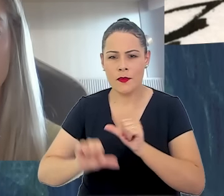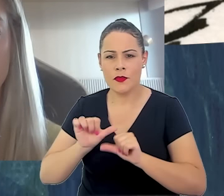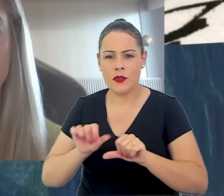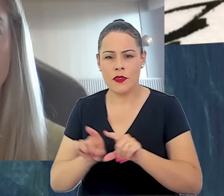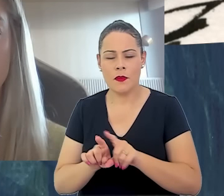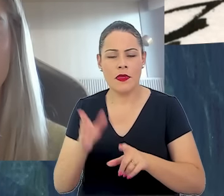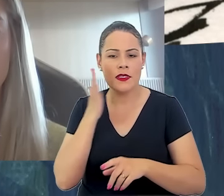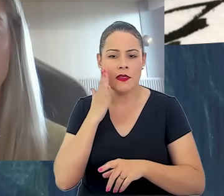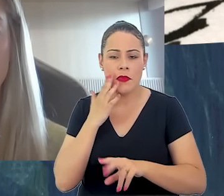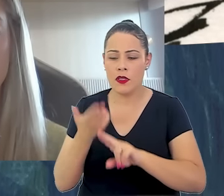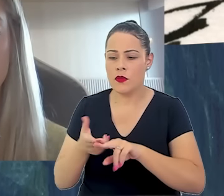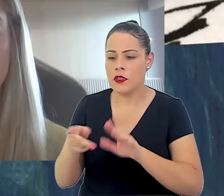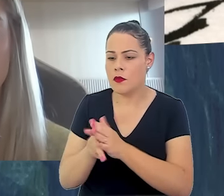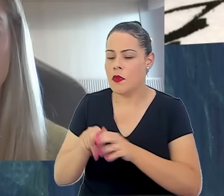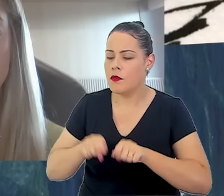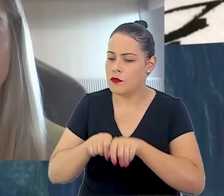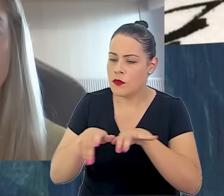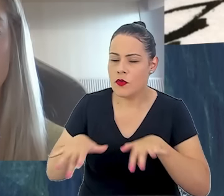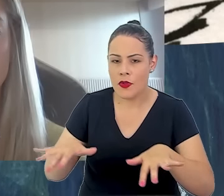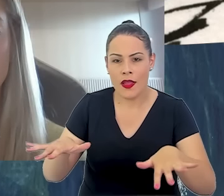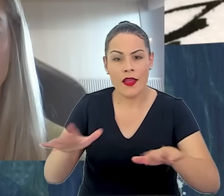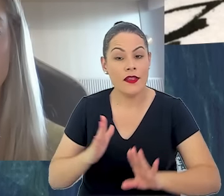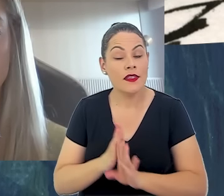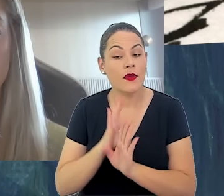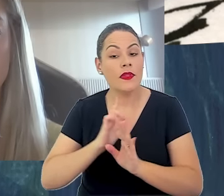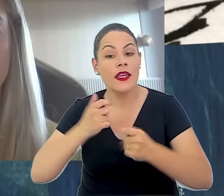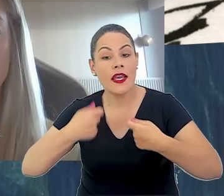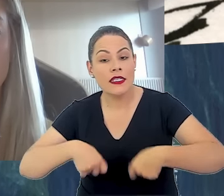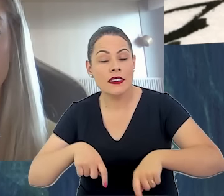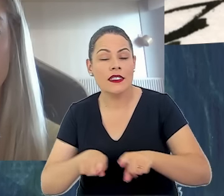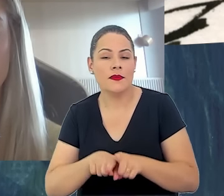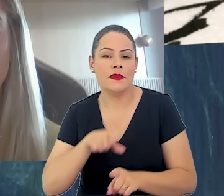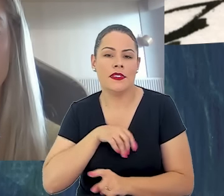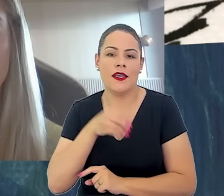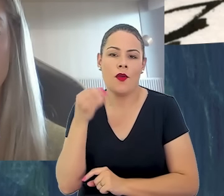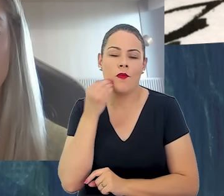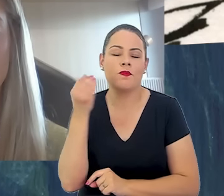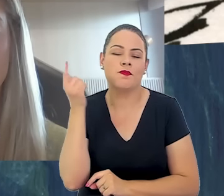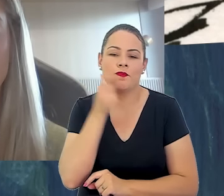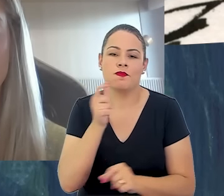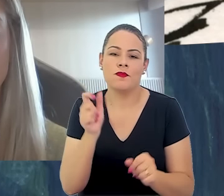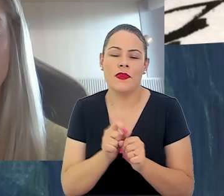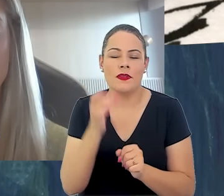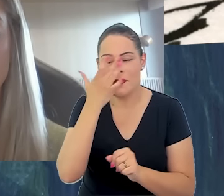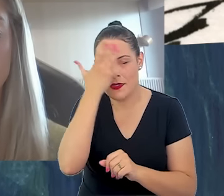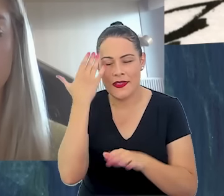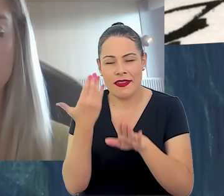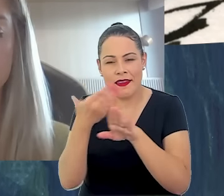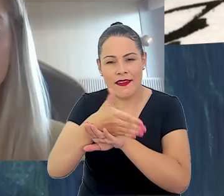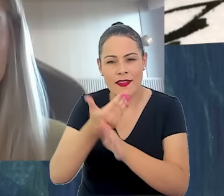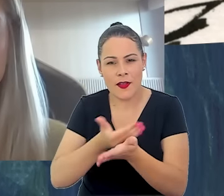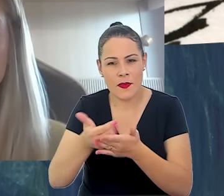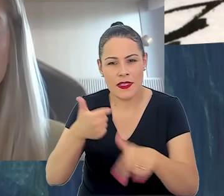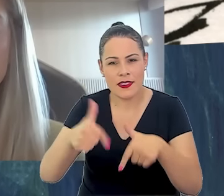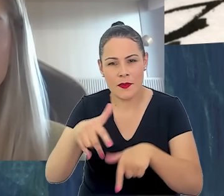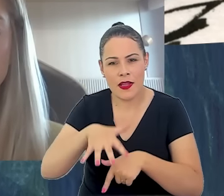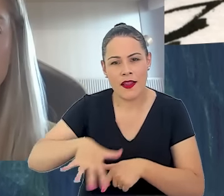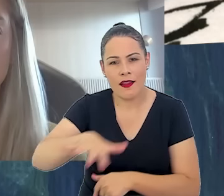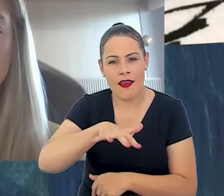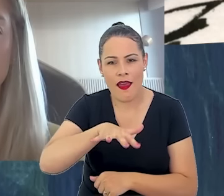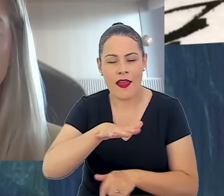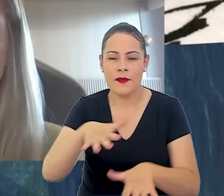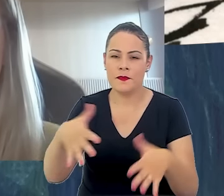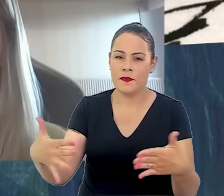fazendo. Agora a gente está ocupando esse espaço. Quer dizer, há a necessidade e há a oportunidade também para quem tem nesse mercado. E eu